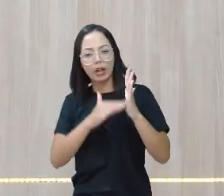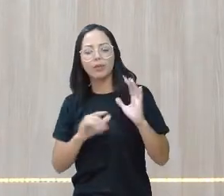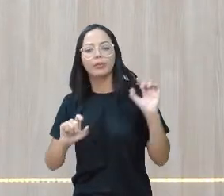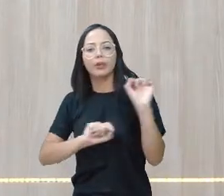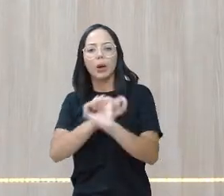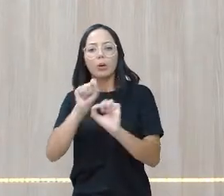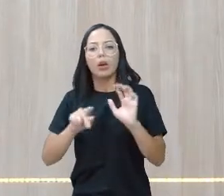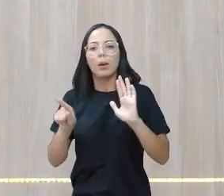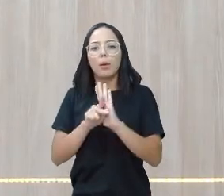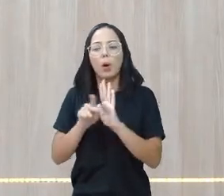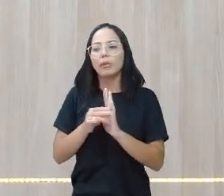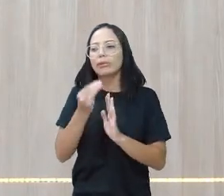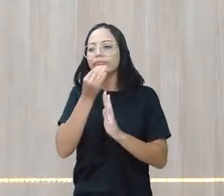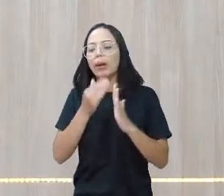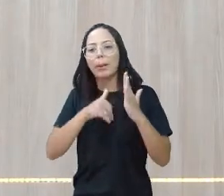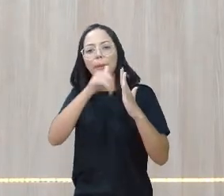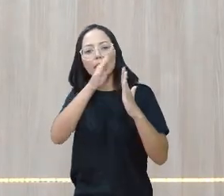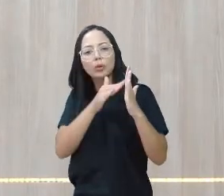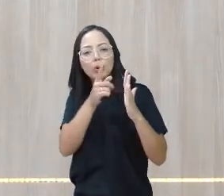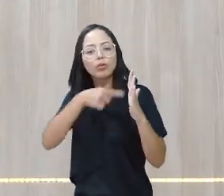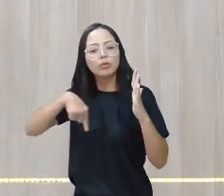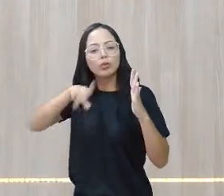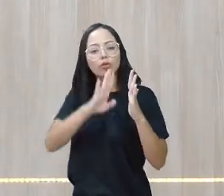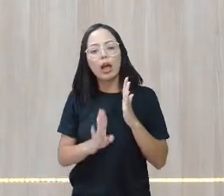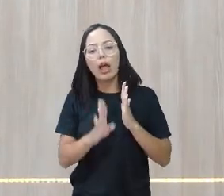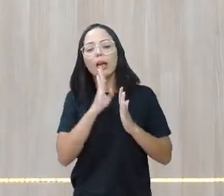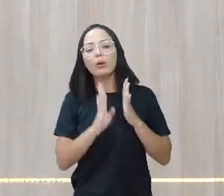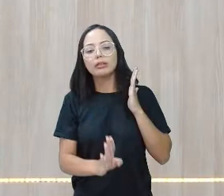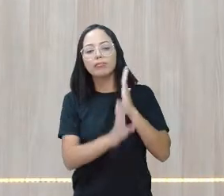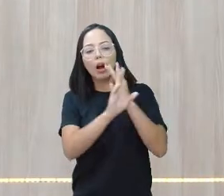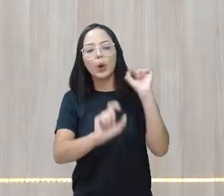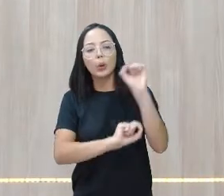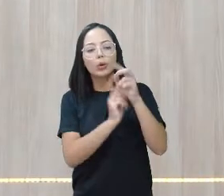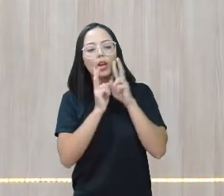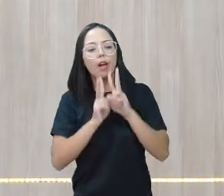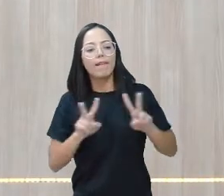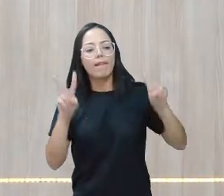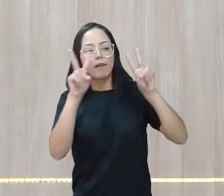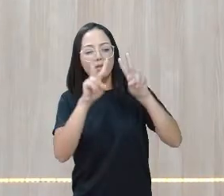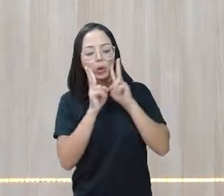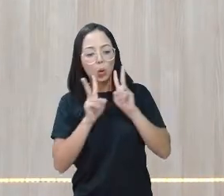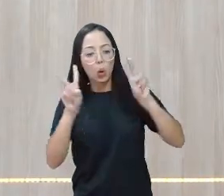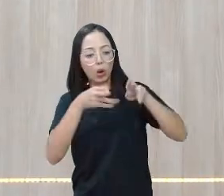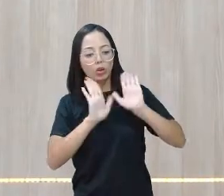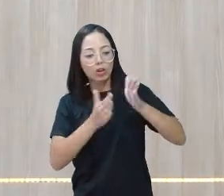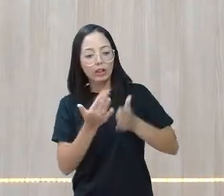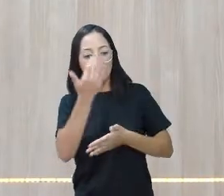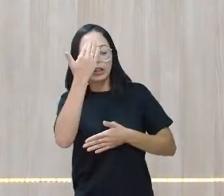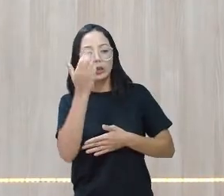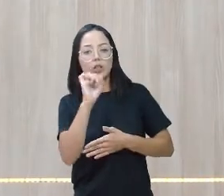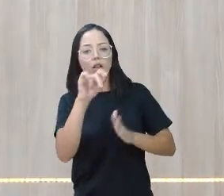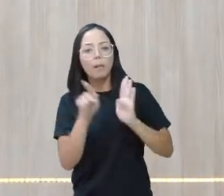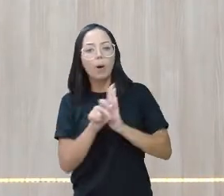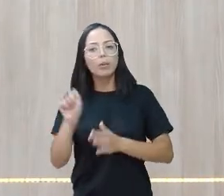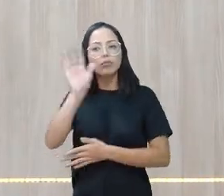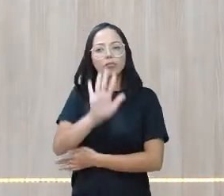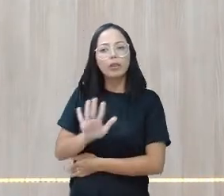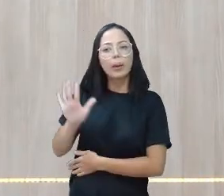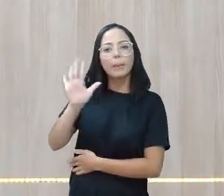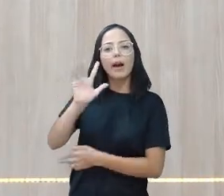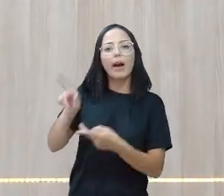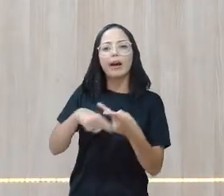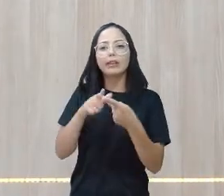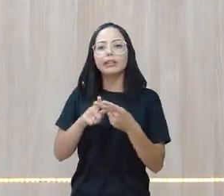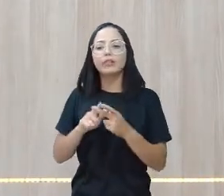aquela obra de arte, aquela pintura onde você reconhece o que você está vendo. Você olha, você vê se é uma paisagem, você vê se é